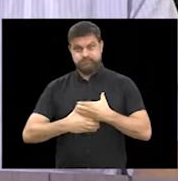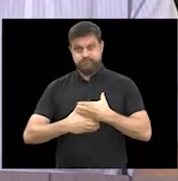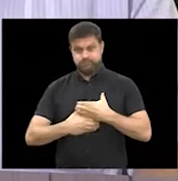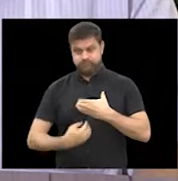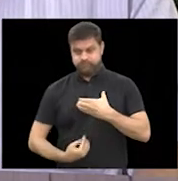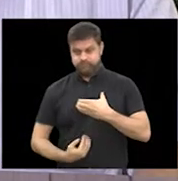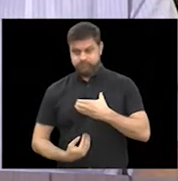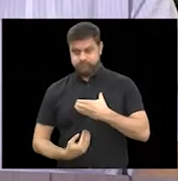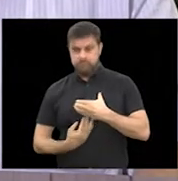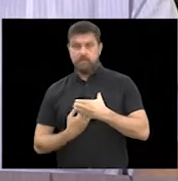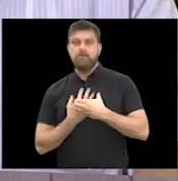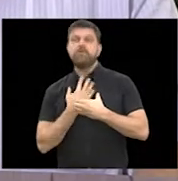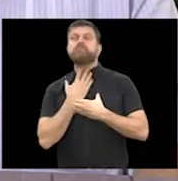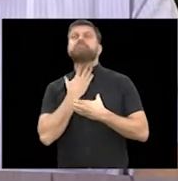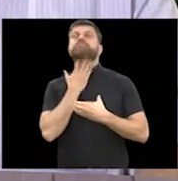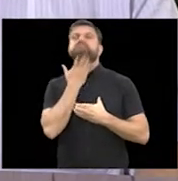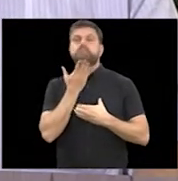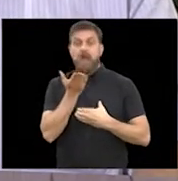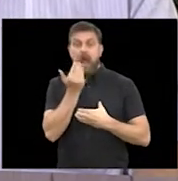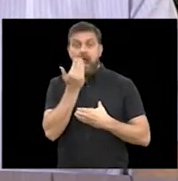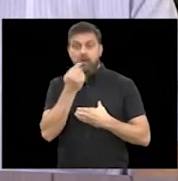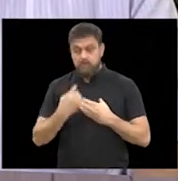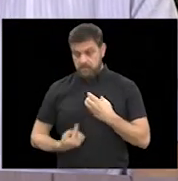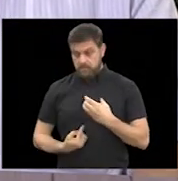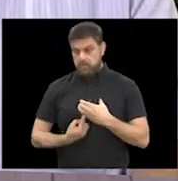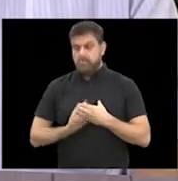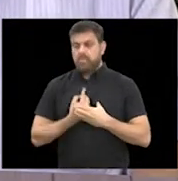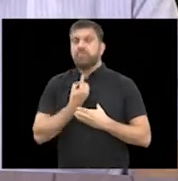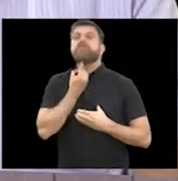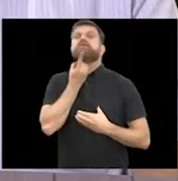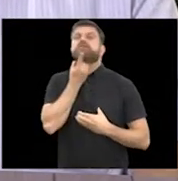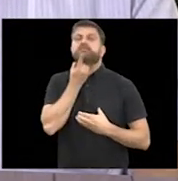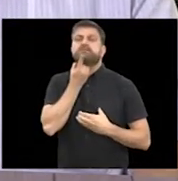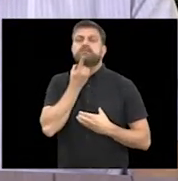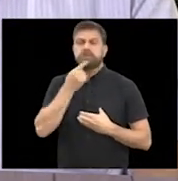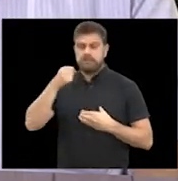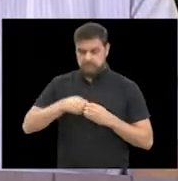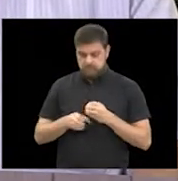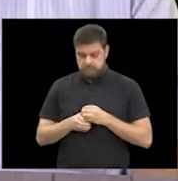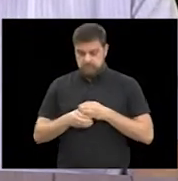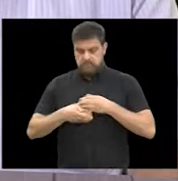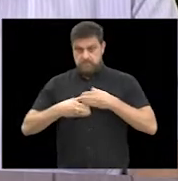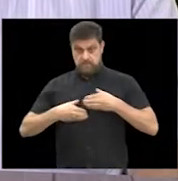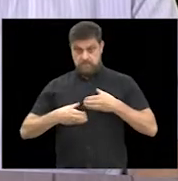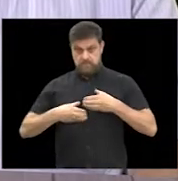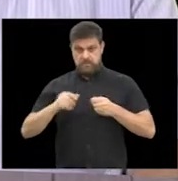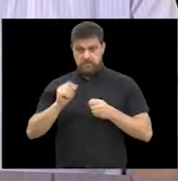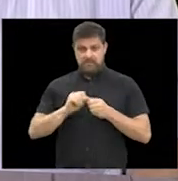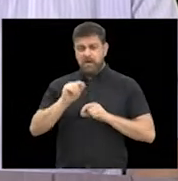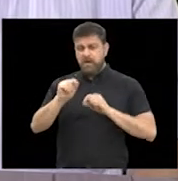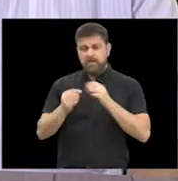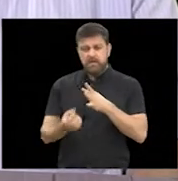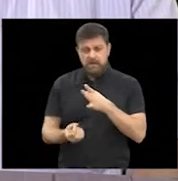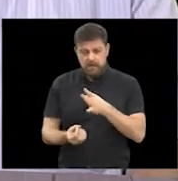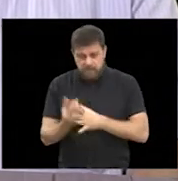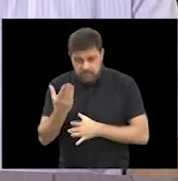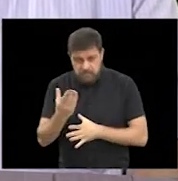da passagem do tórax para o abdômen. Sim. Esse alargamento favorece que